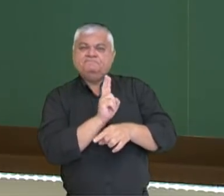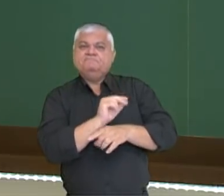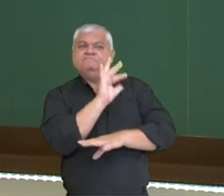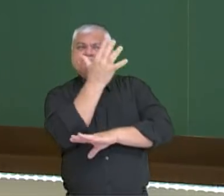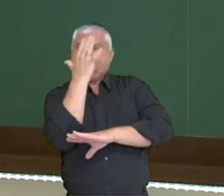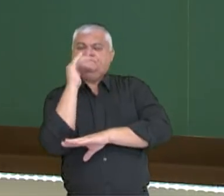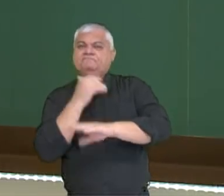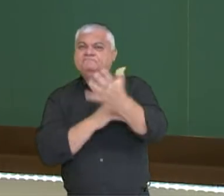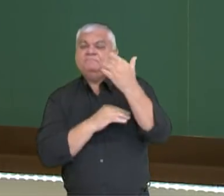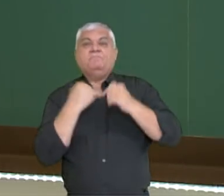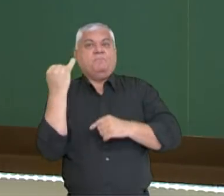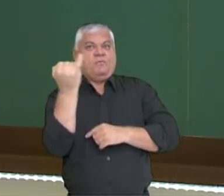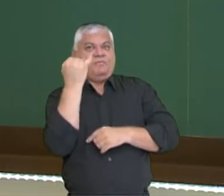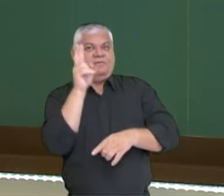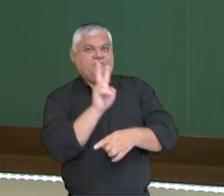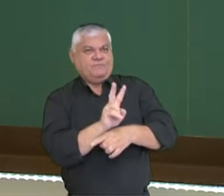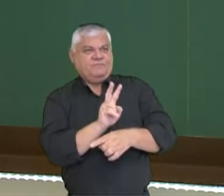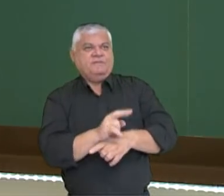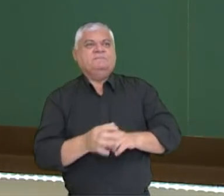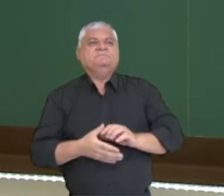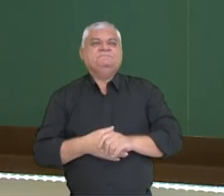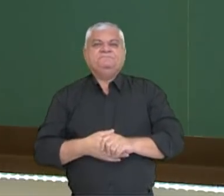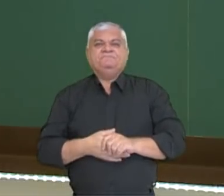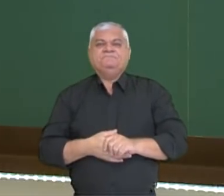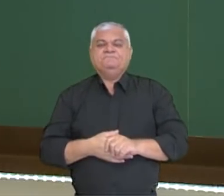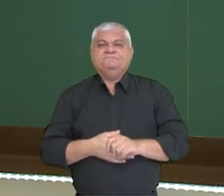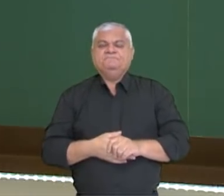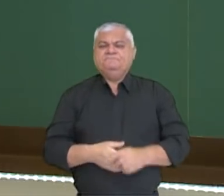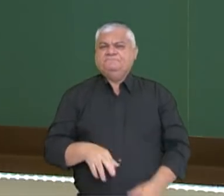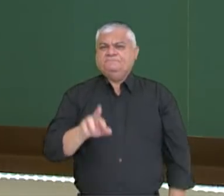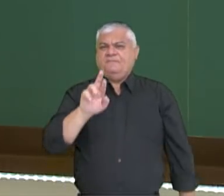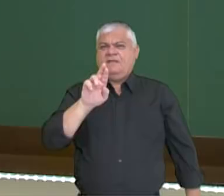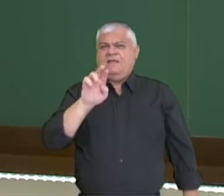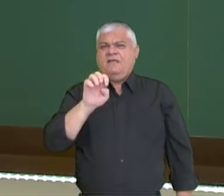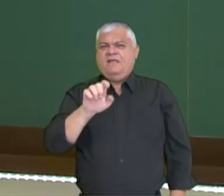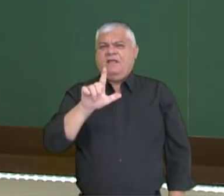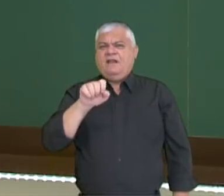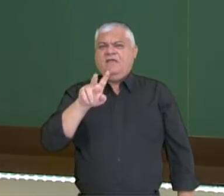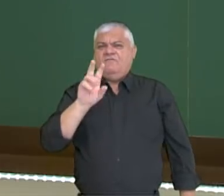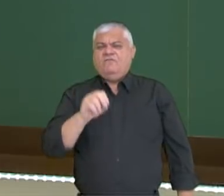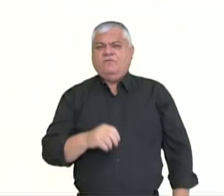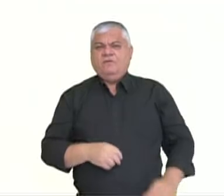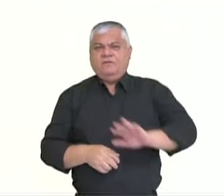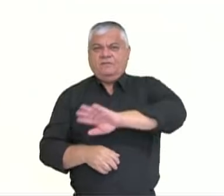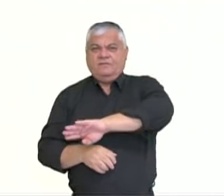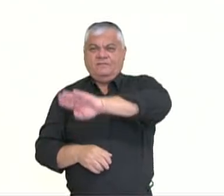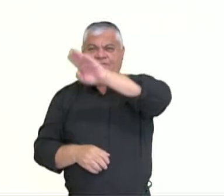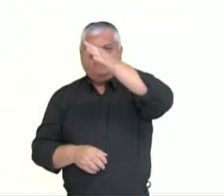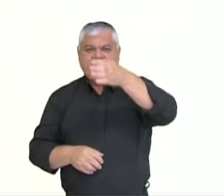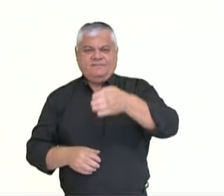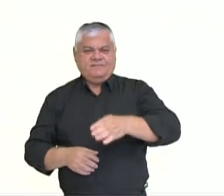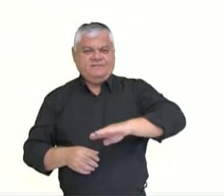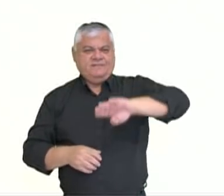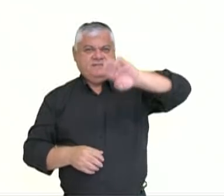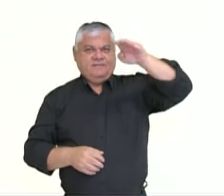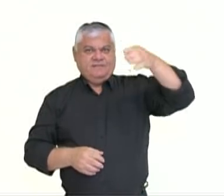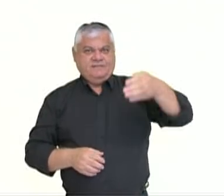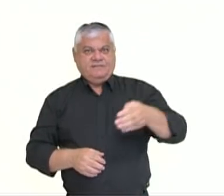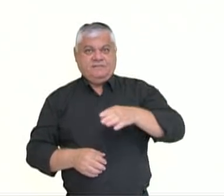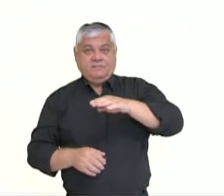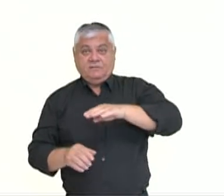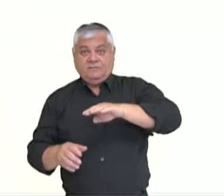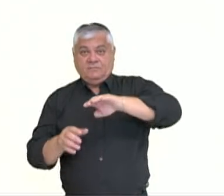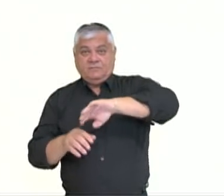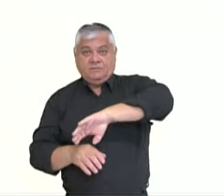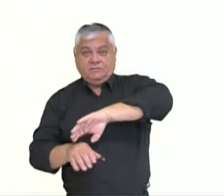dos lugares, né? E o relevo também influencia no clima, quando as regiões mais altas impedem